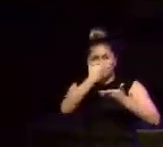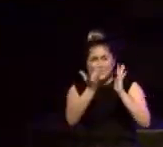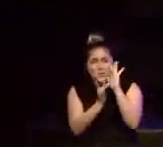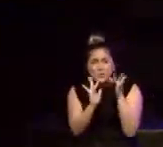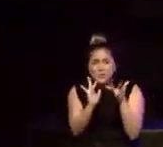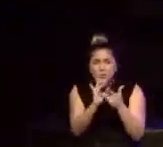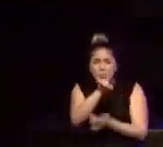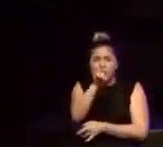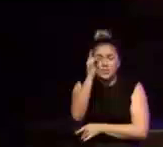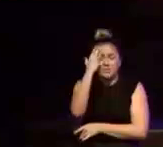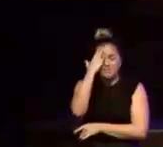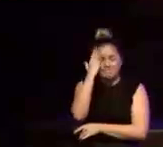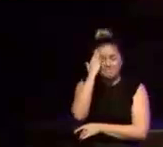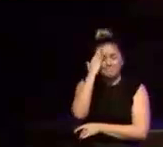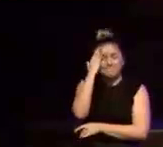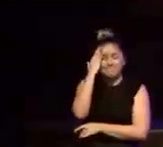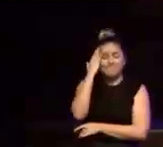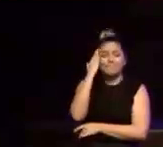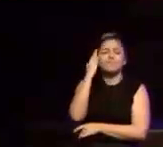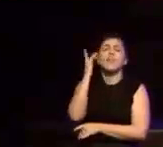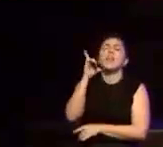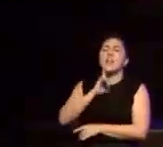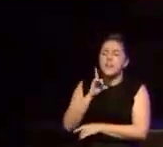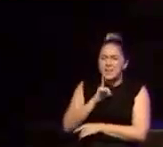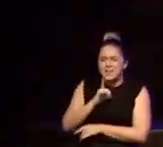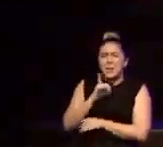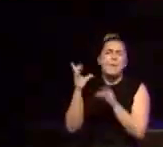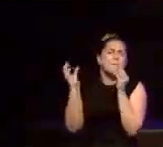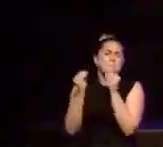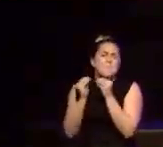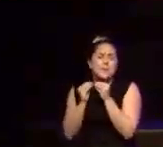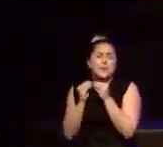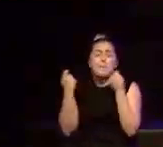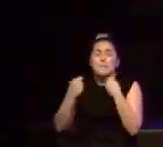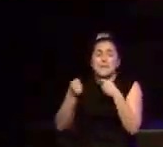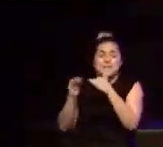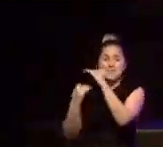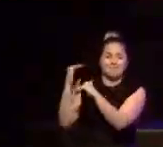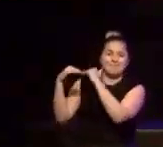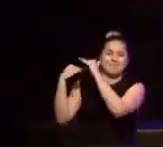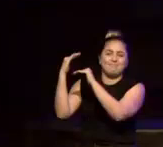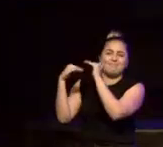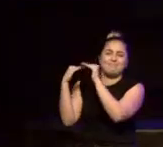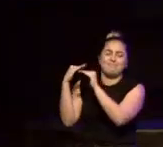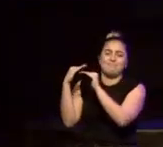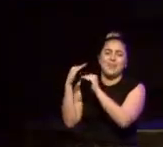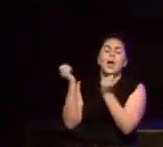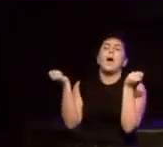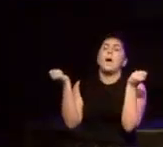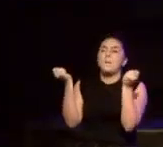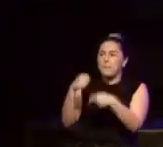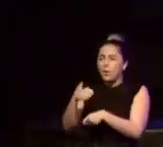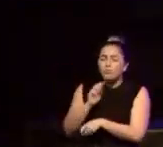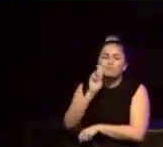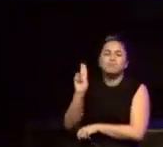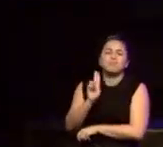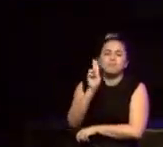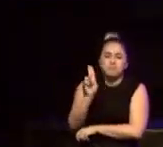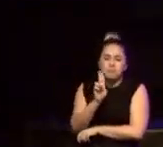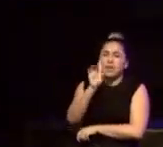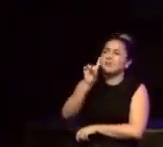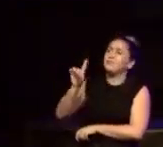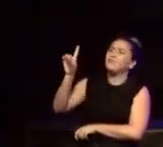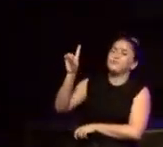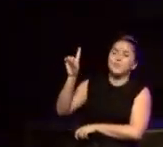você conheça, sempre tem um outro, um próximo passo. E nós podemos ser usados por Deus como agente de transformação e